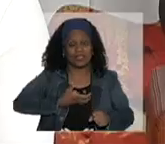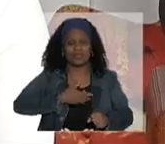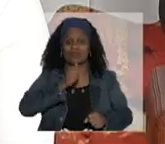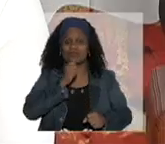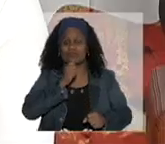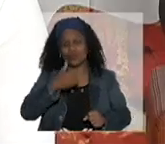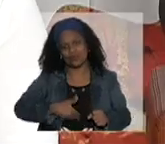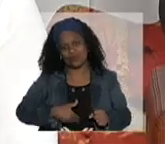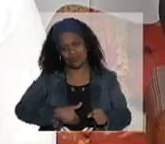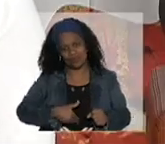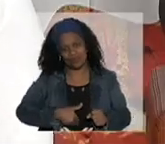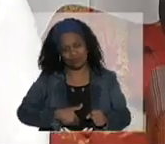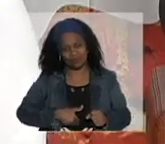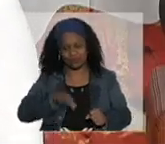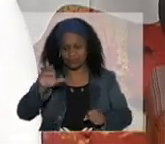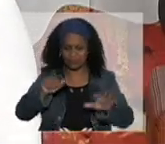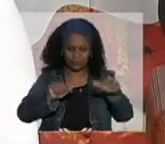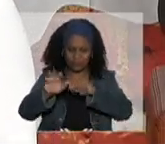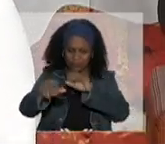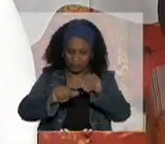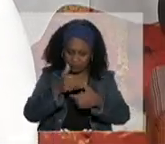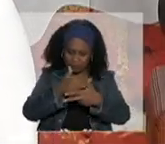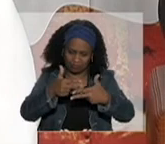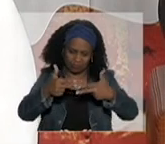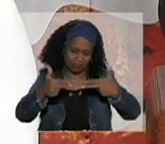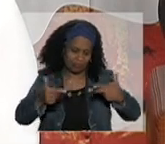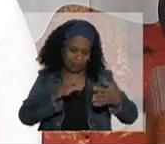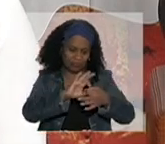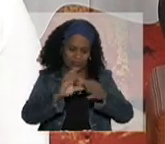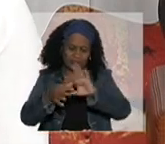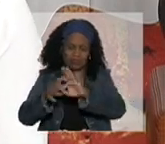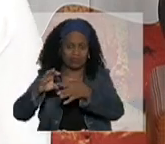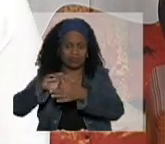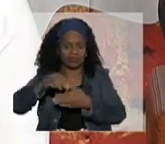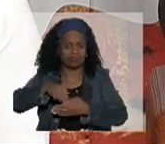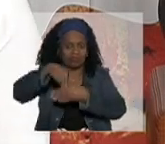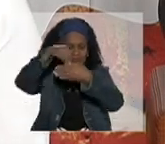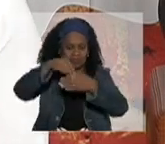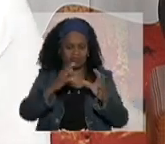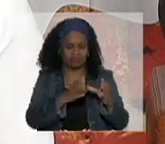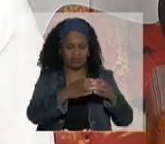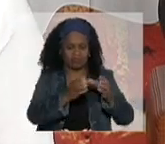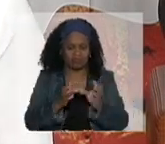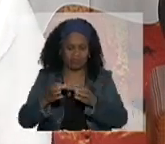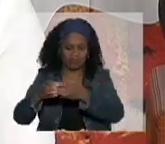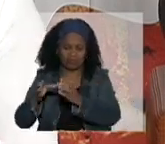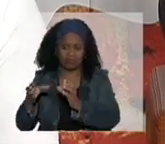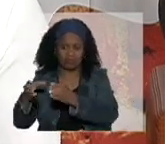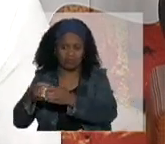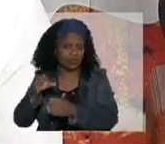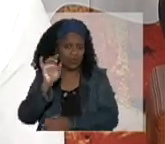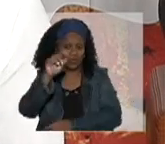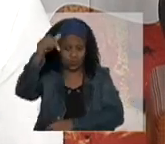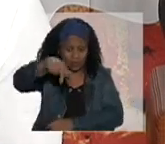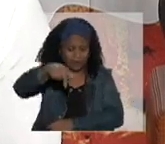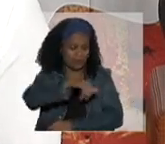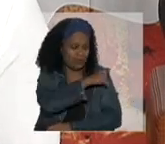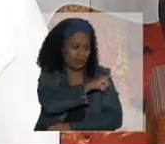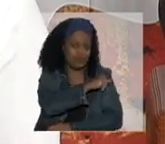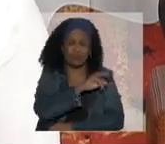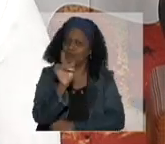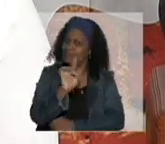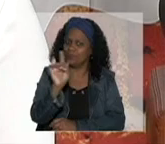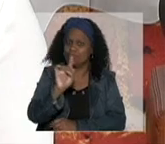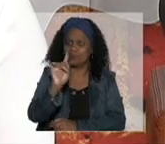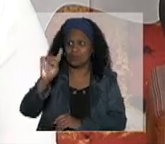Sem Fome. De arrecadação de alimento e distribuição a partir da nossa rede de lideranças comunitárias. E essa campanha não está acontecendo apenas aqui no Rio